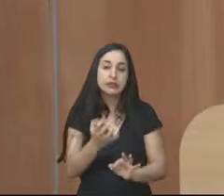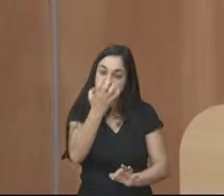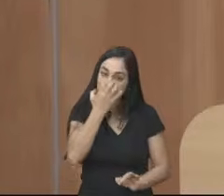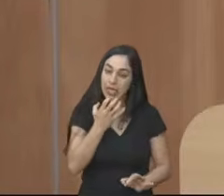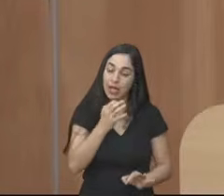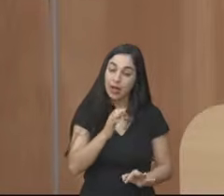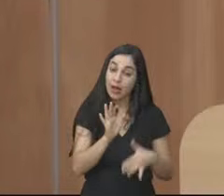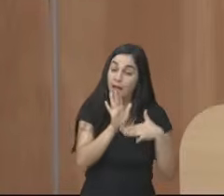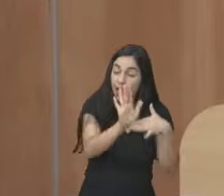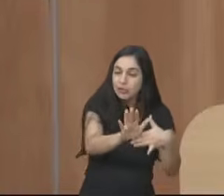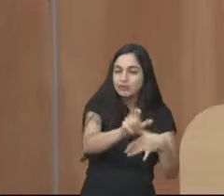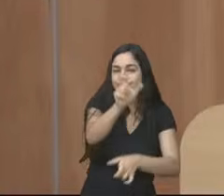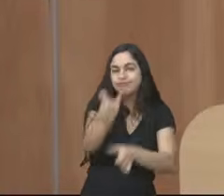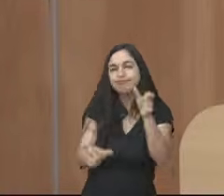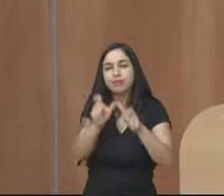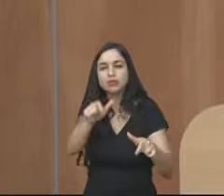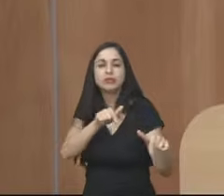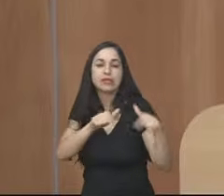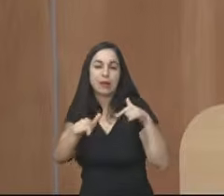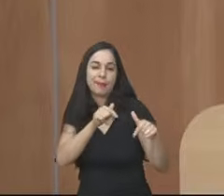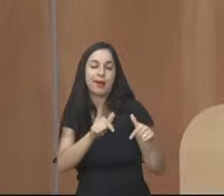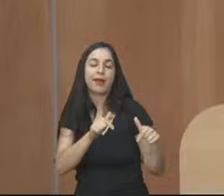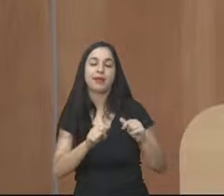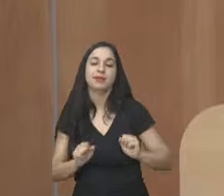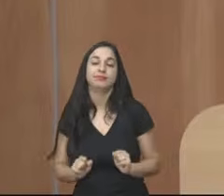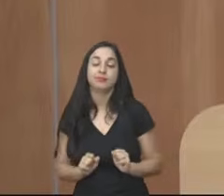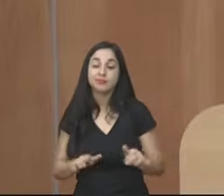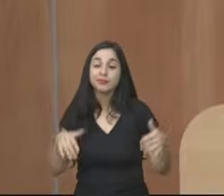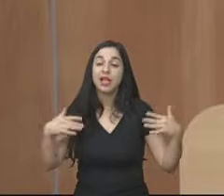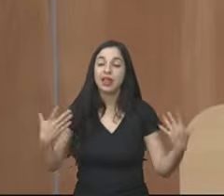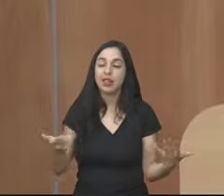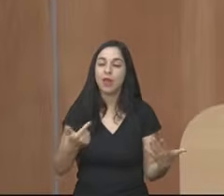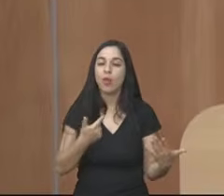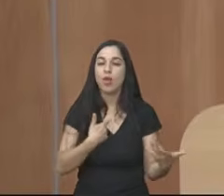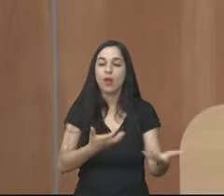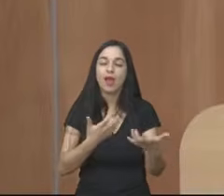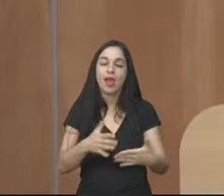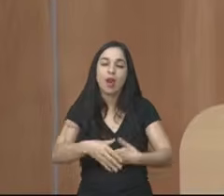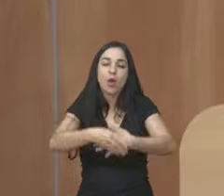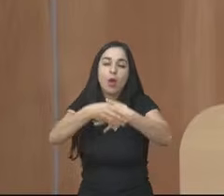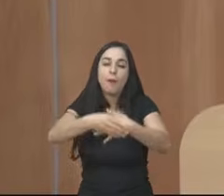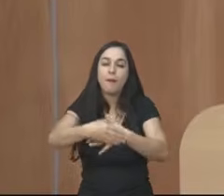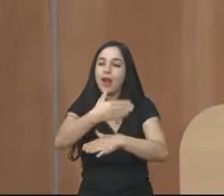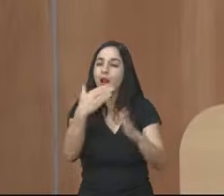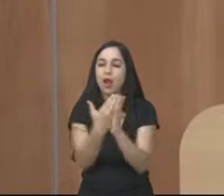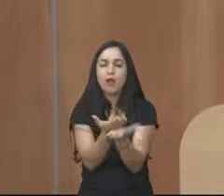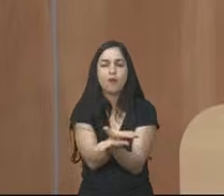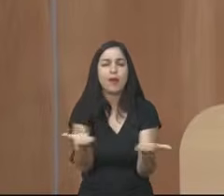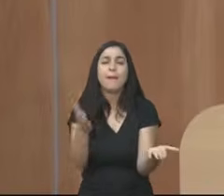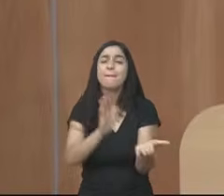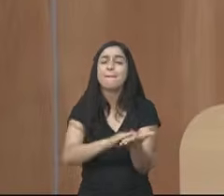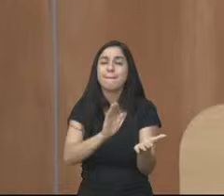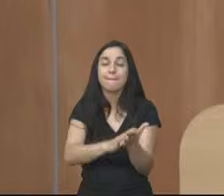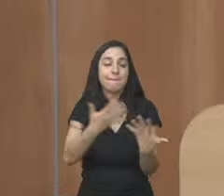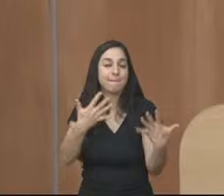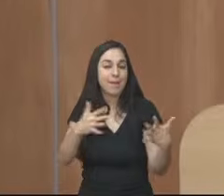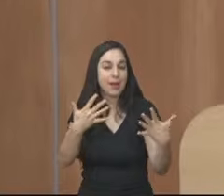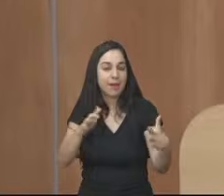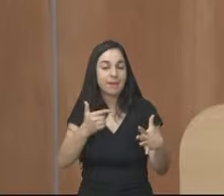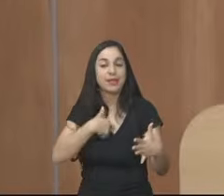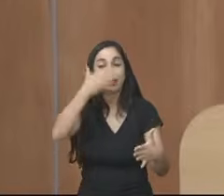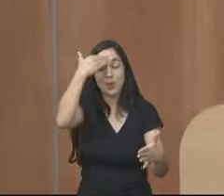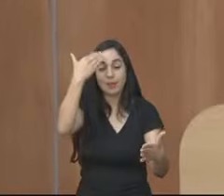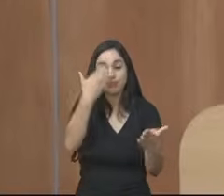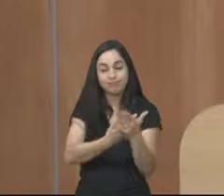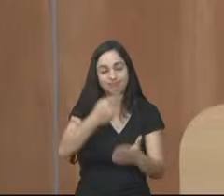transformar a vida das pessoas. Portanto, em nome do Marcelino aqui, quero cumprimentar todos vocês, Parabéns, continuem assim, e eu tenho certeza